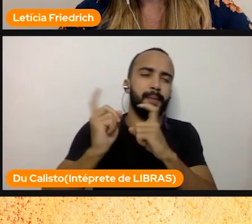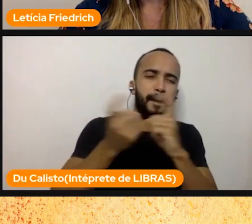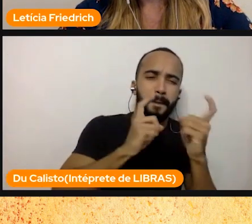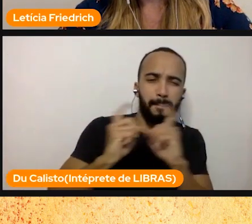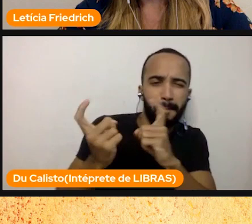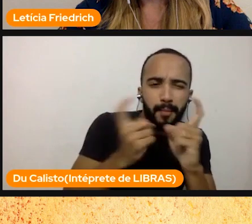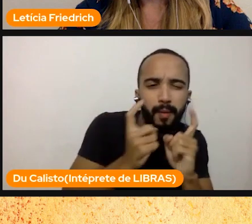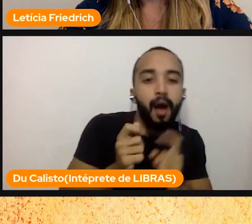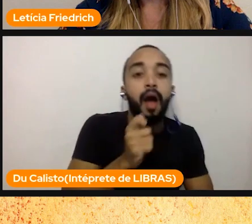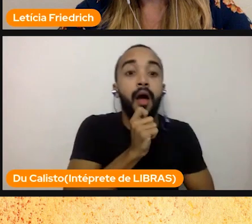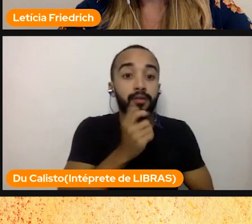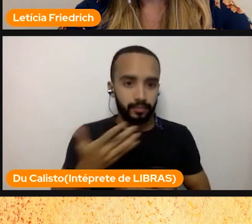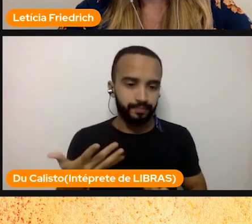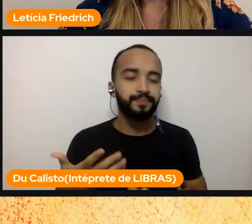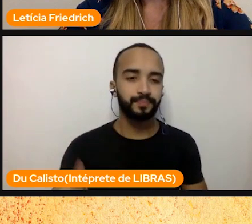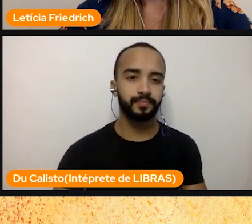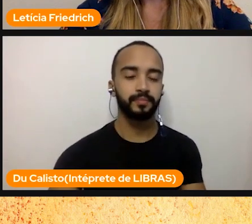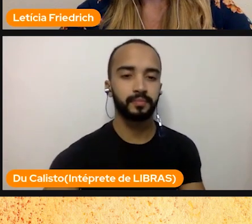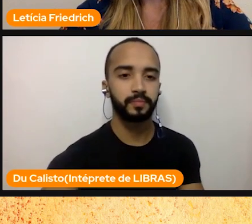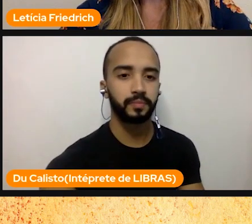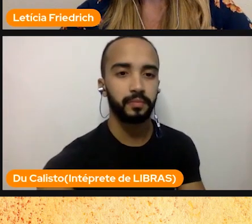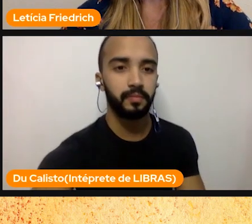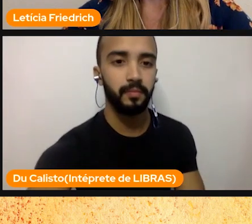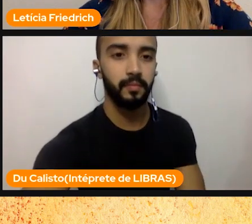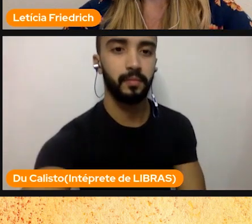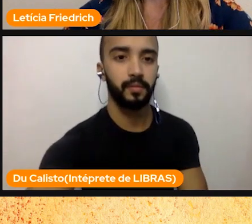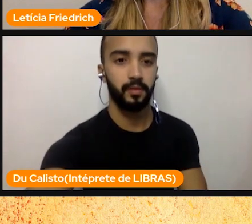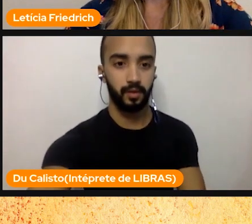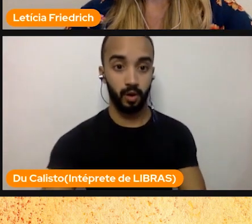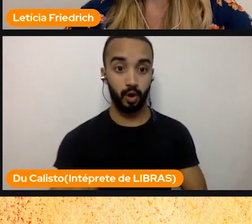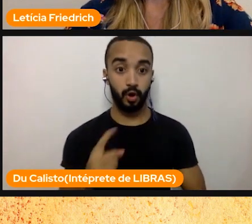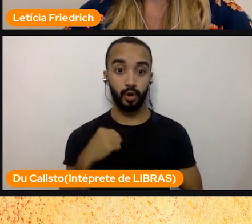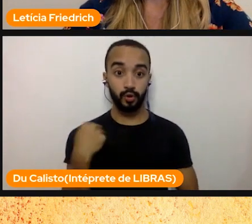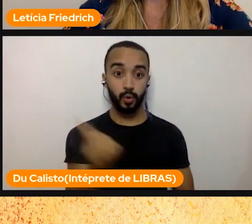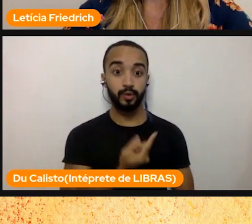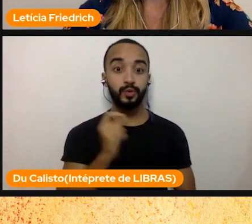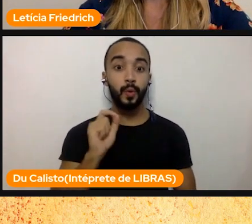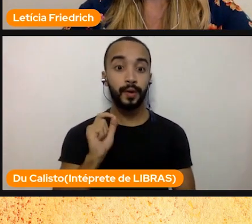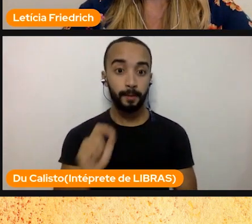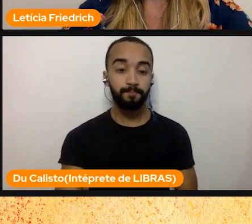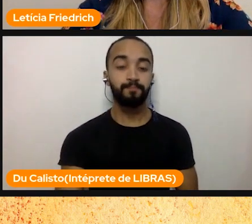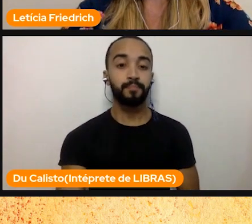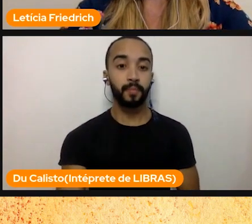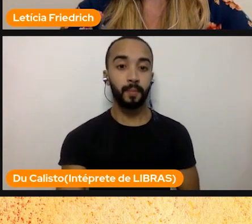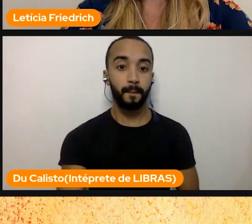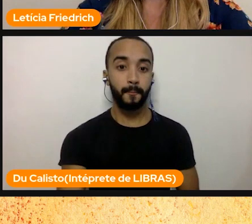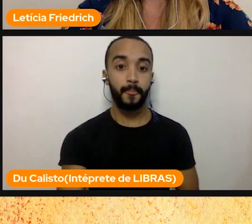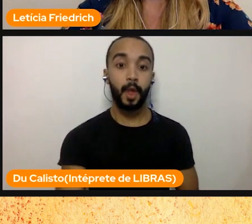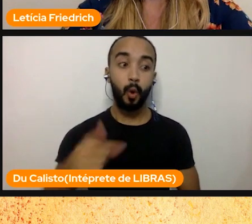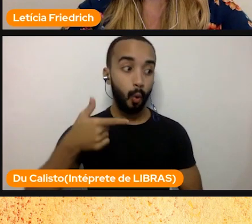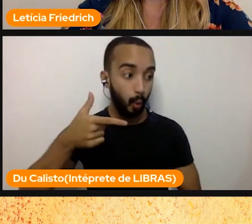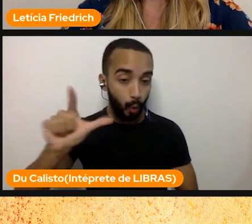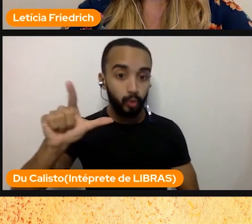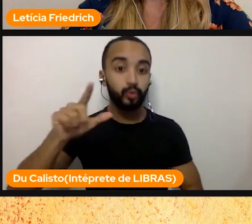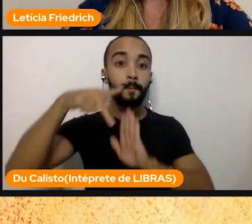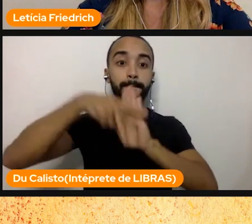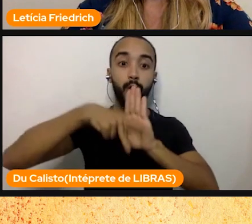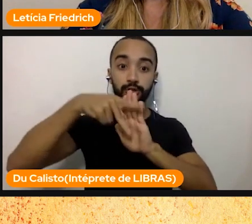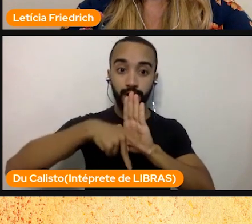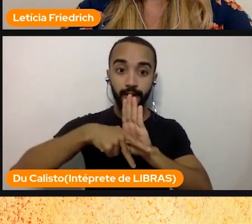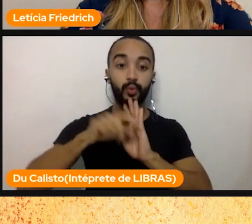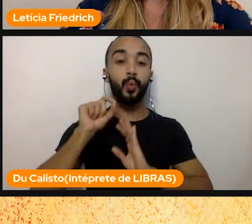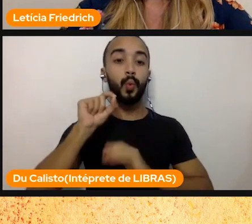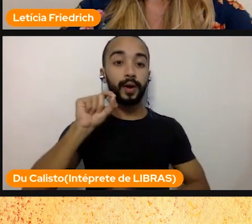pronto. E aí, a gente estava na produção desse longa, e a gente tinha um outro projeto nosso, que é um